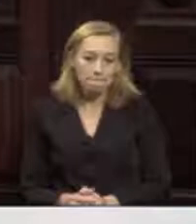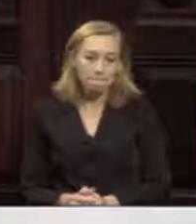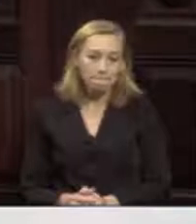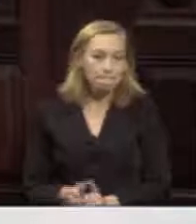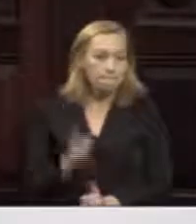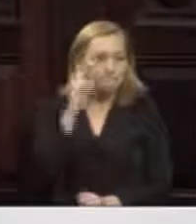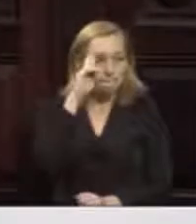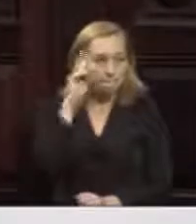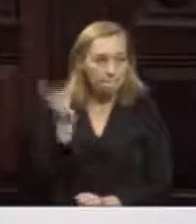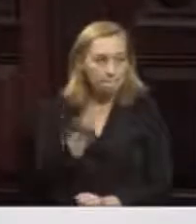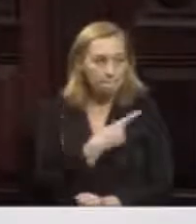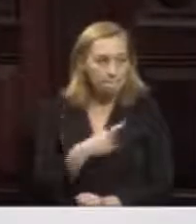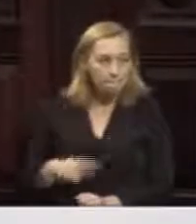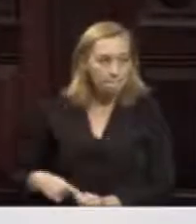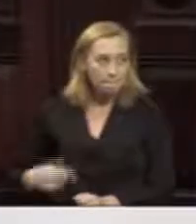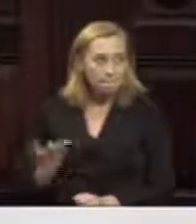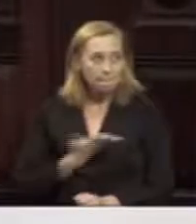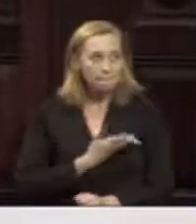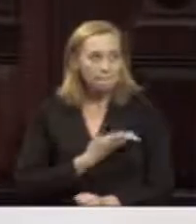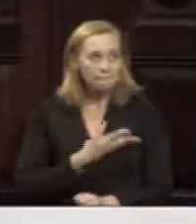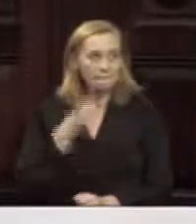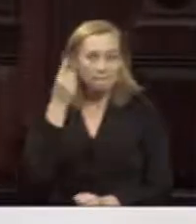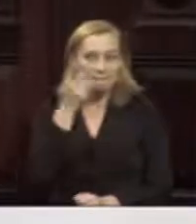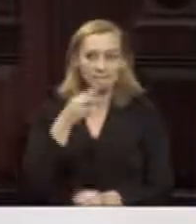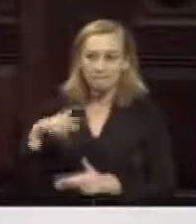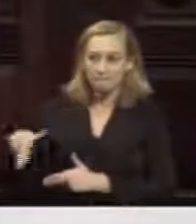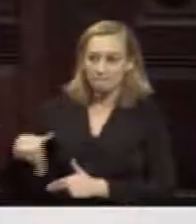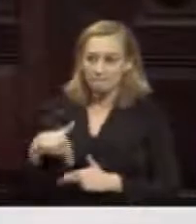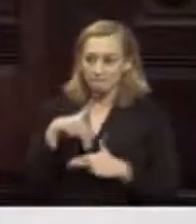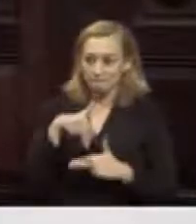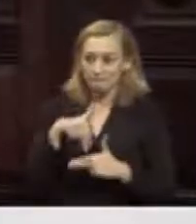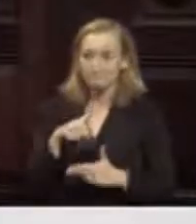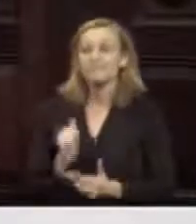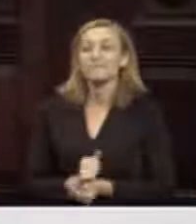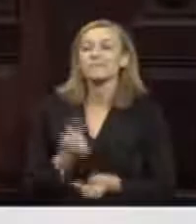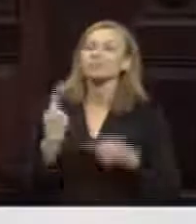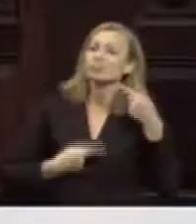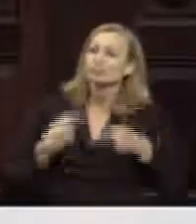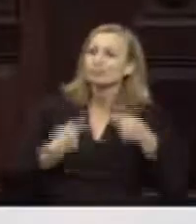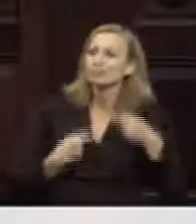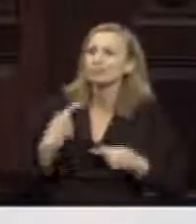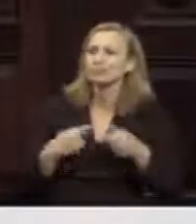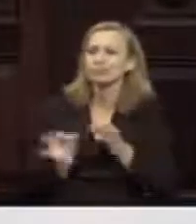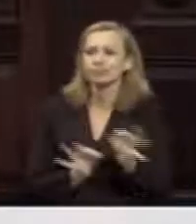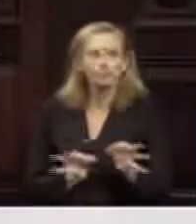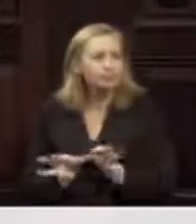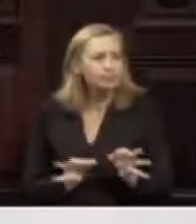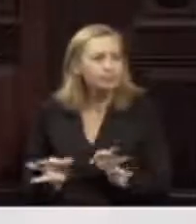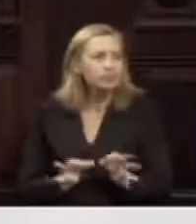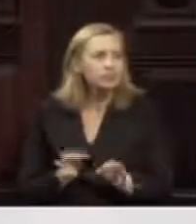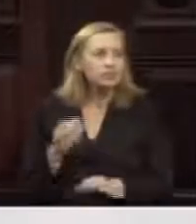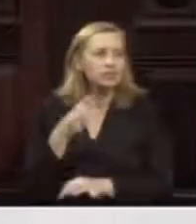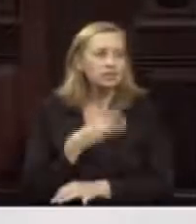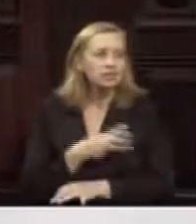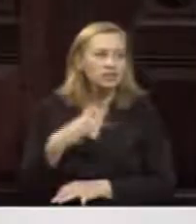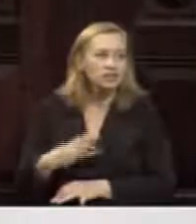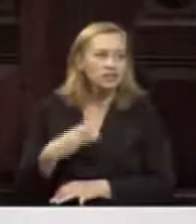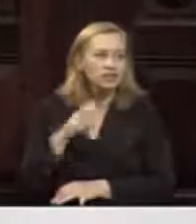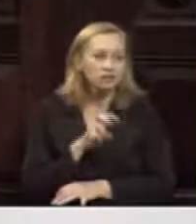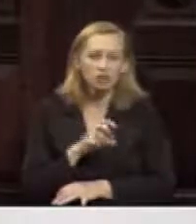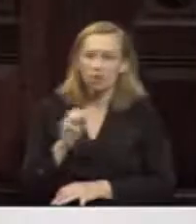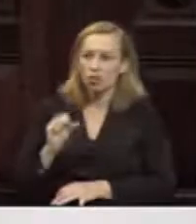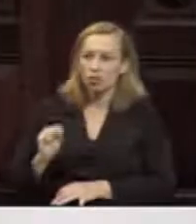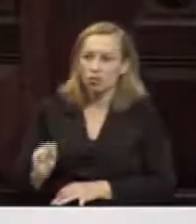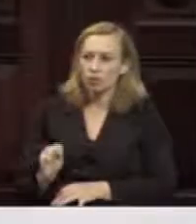Senhor presidente, senhoras e senhores deputados, subo aqui a essa tribuna para discutir o projeto 3358 de